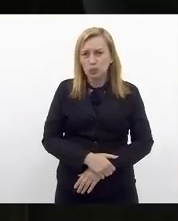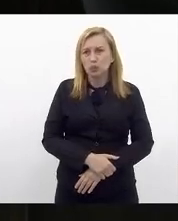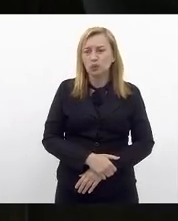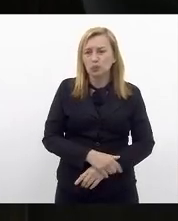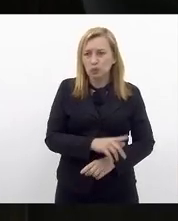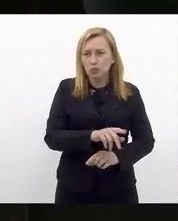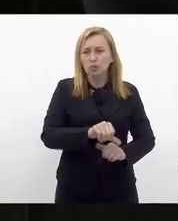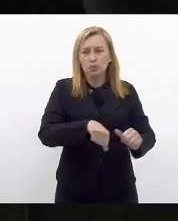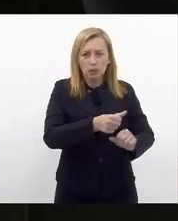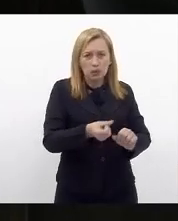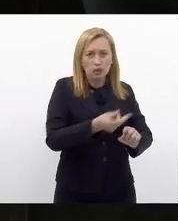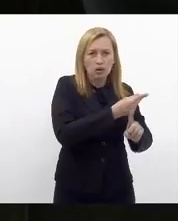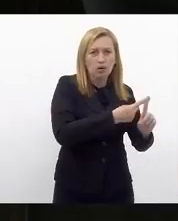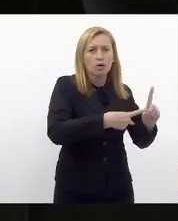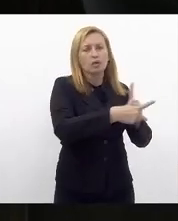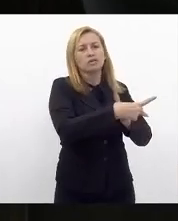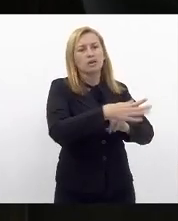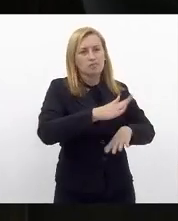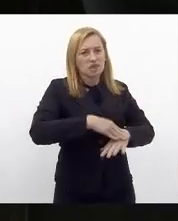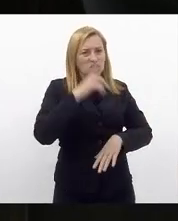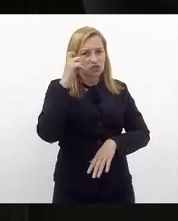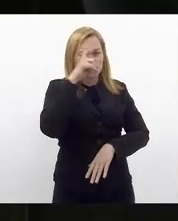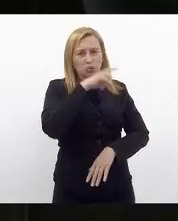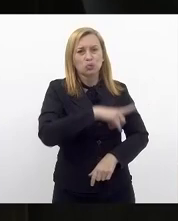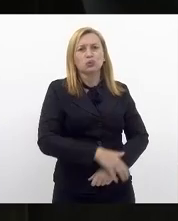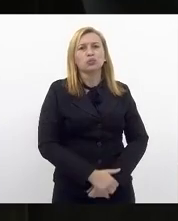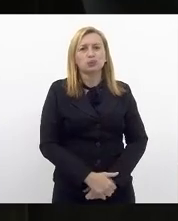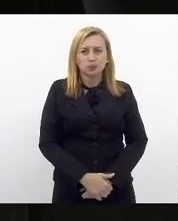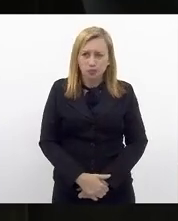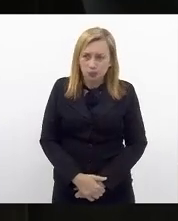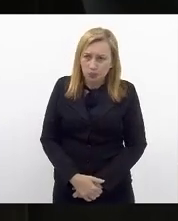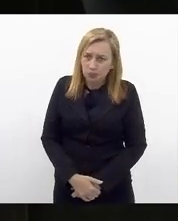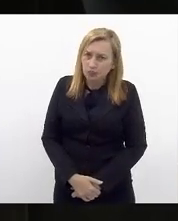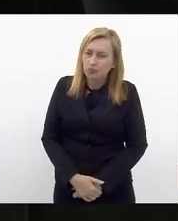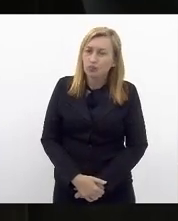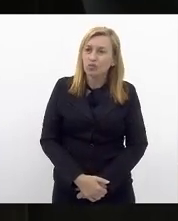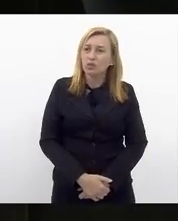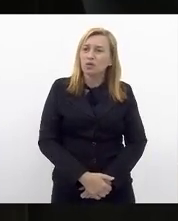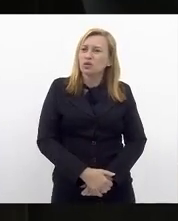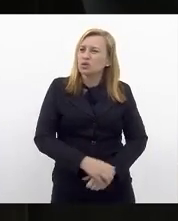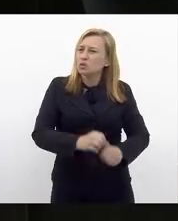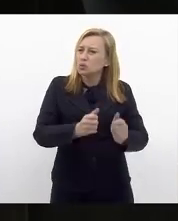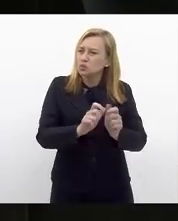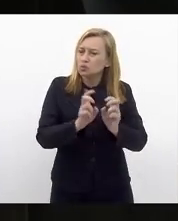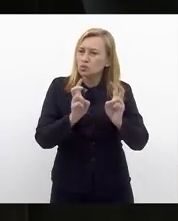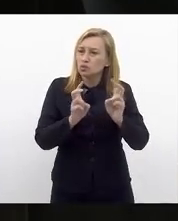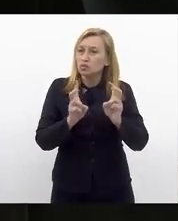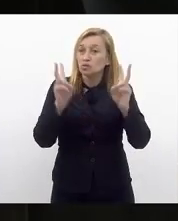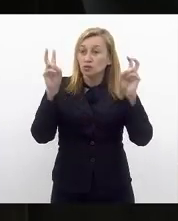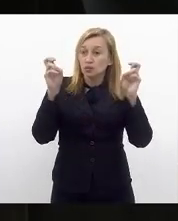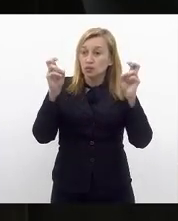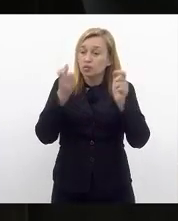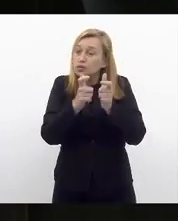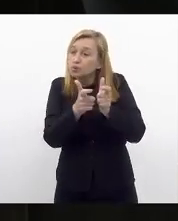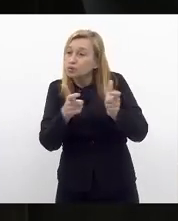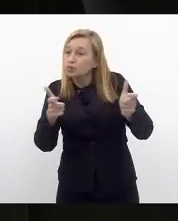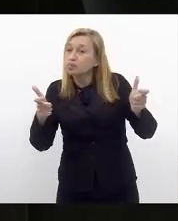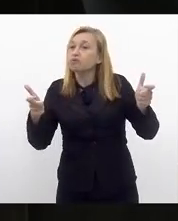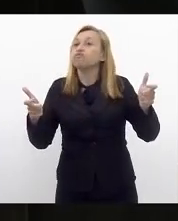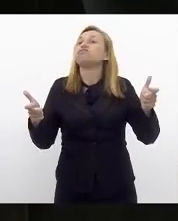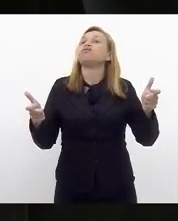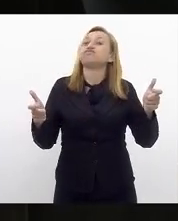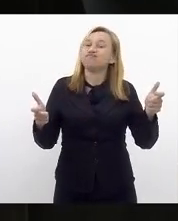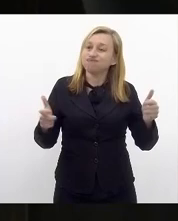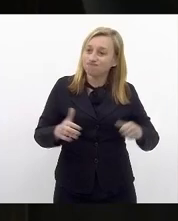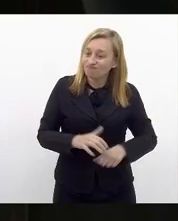da reforma da presidência a mais difícil pela complexidade e multiplicidade de situações